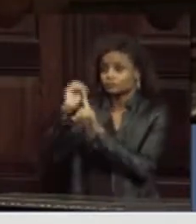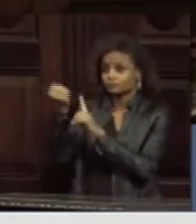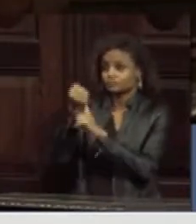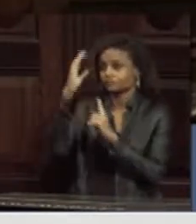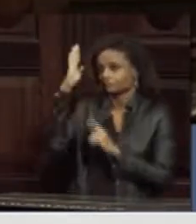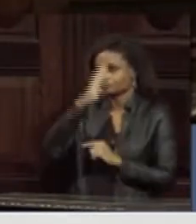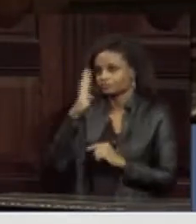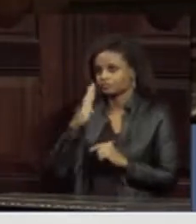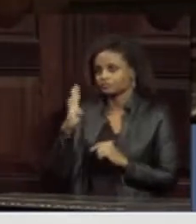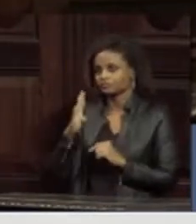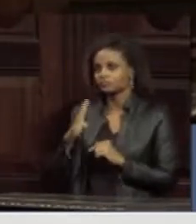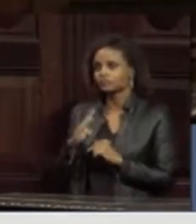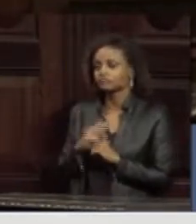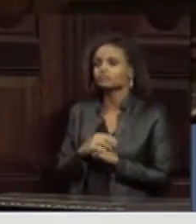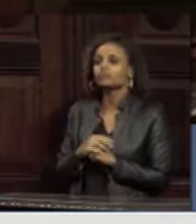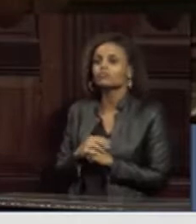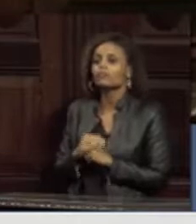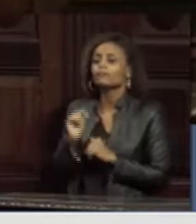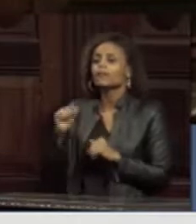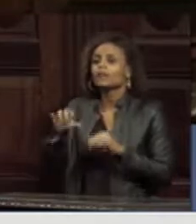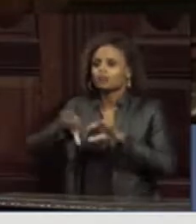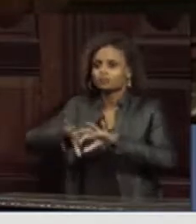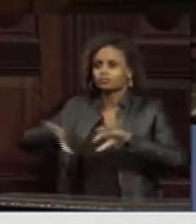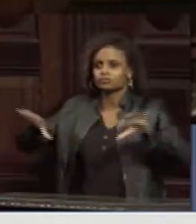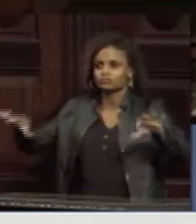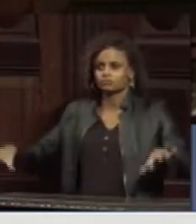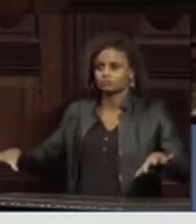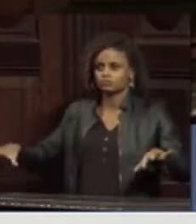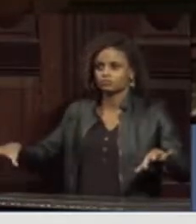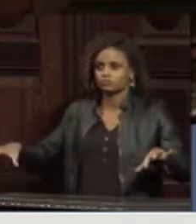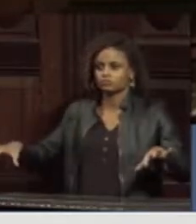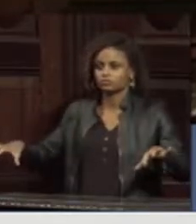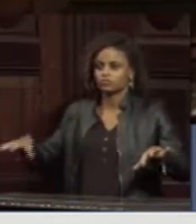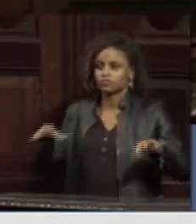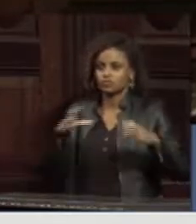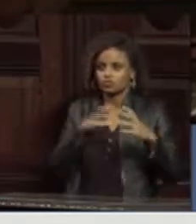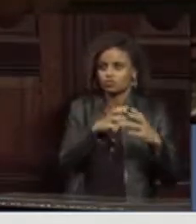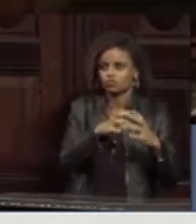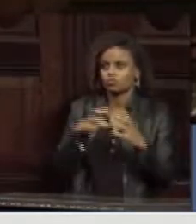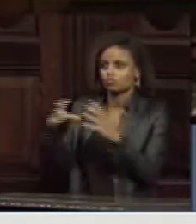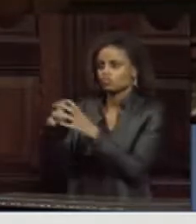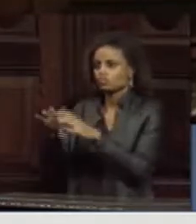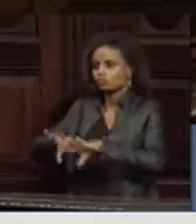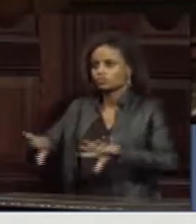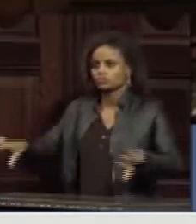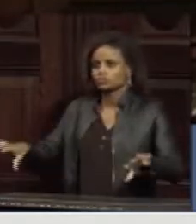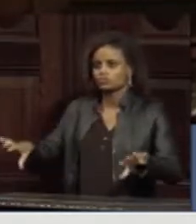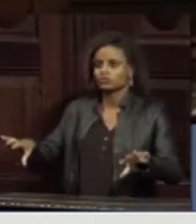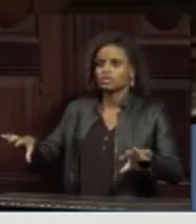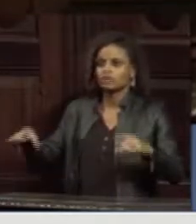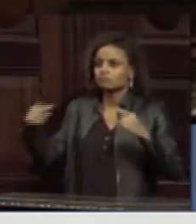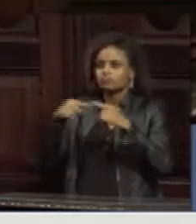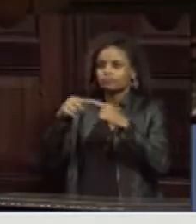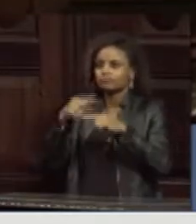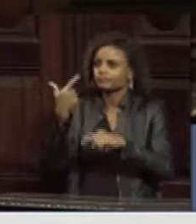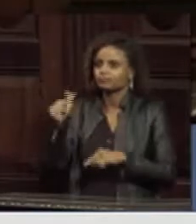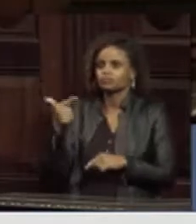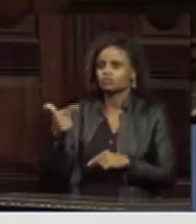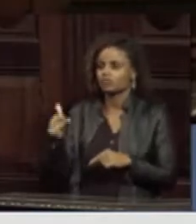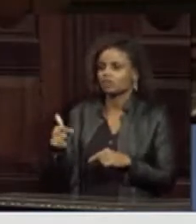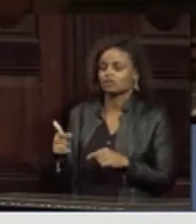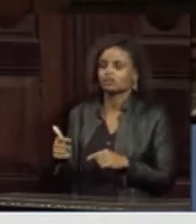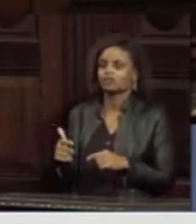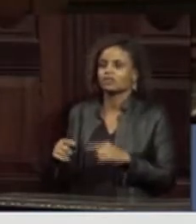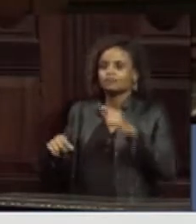brasileira vive numa divergência profunda. Não tem ponto que una, só tem